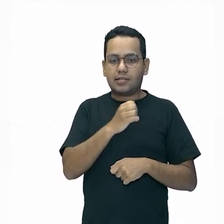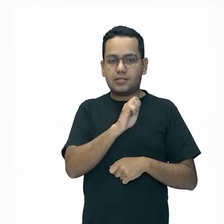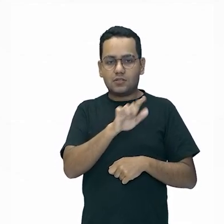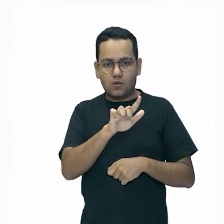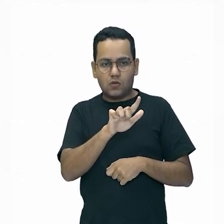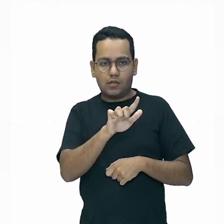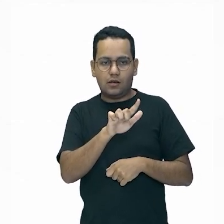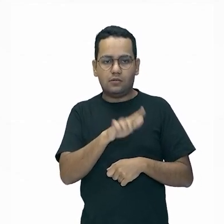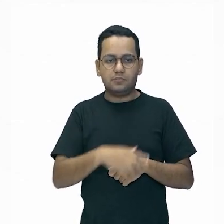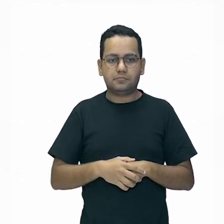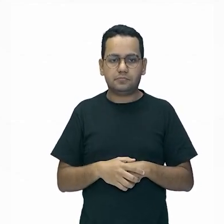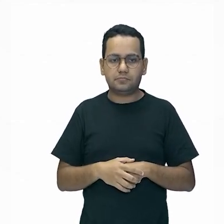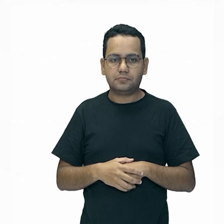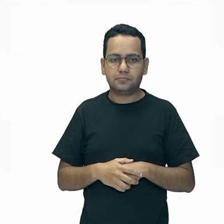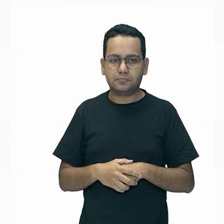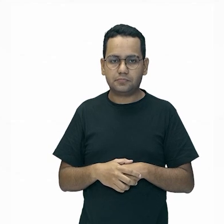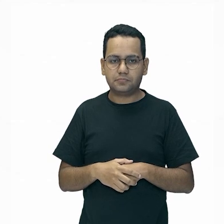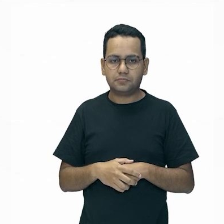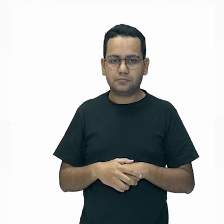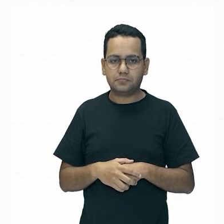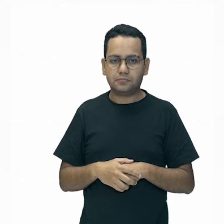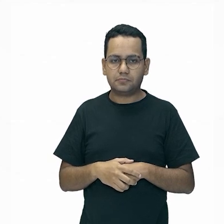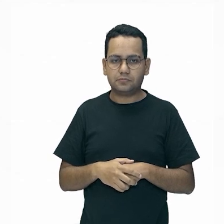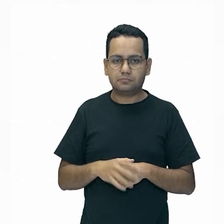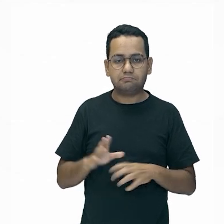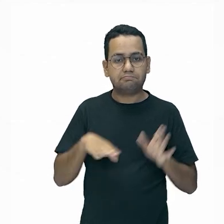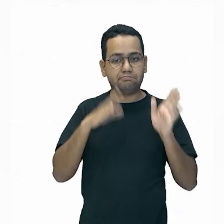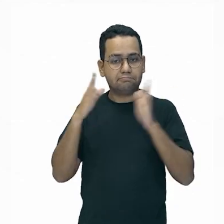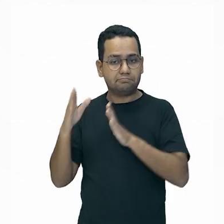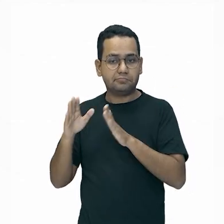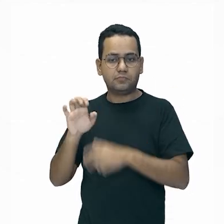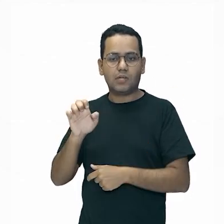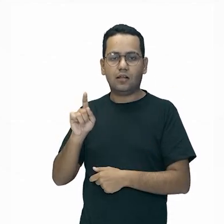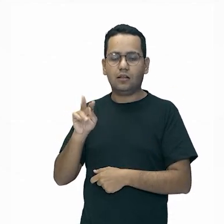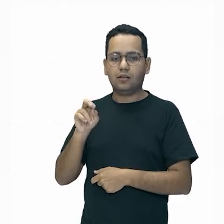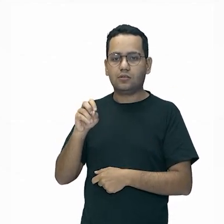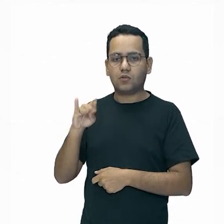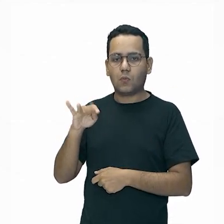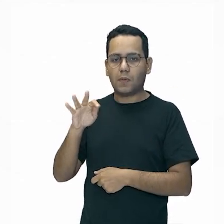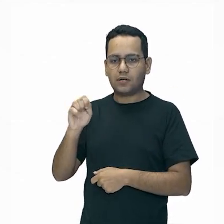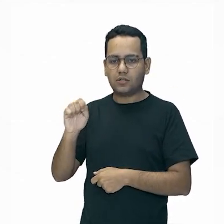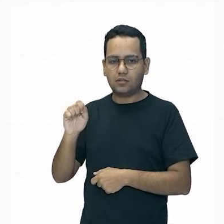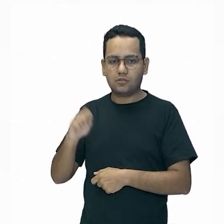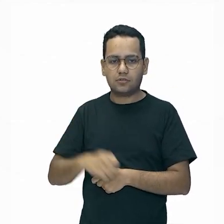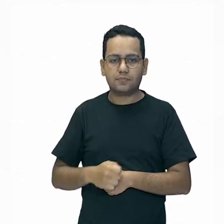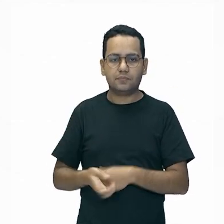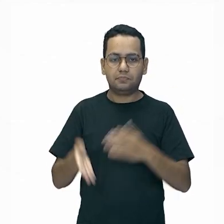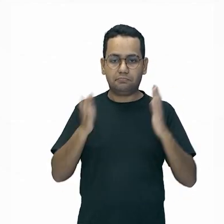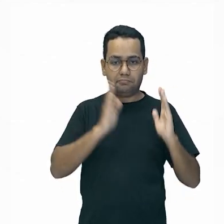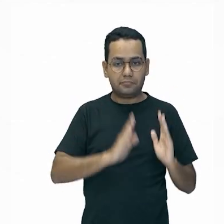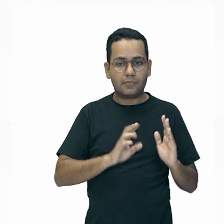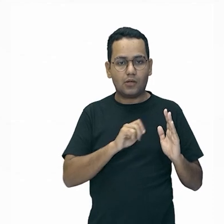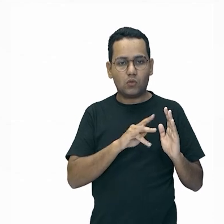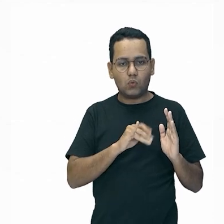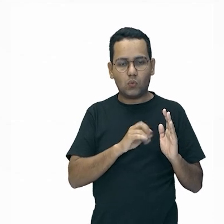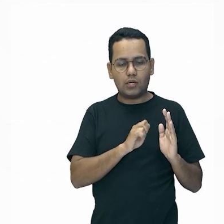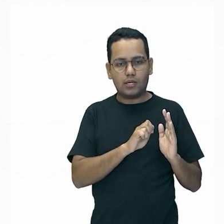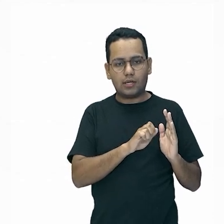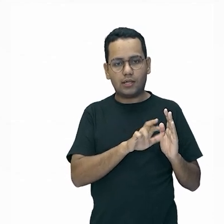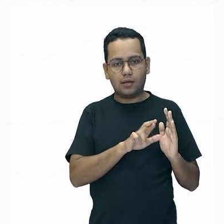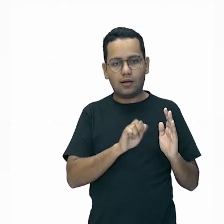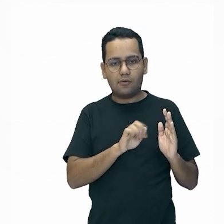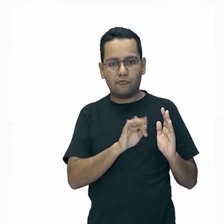atração gravitacional. Existe a força eletromagnética. Existe a força nuclear forte e existe a